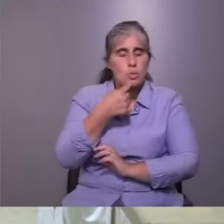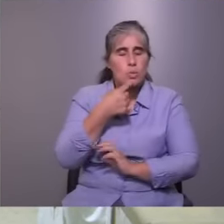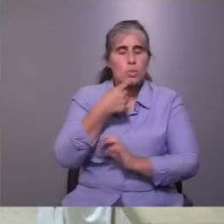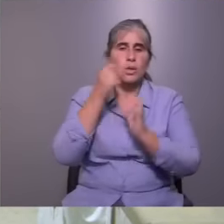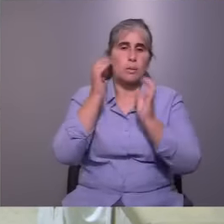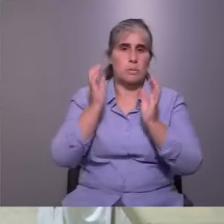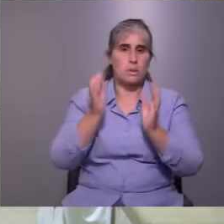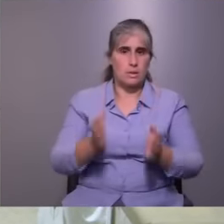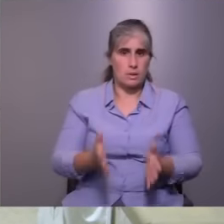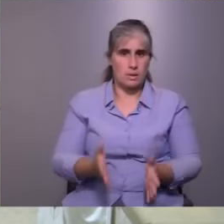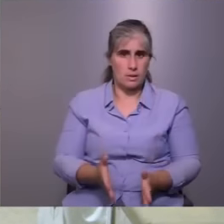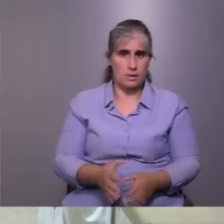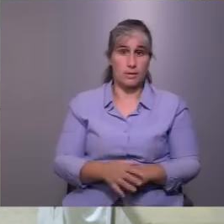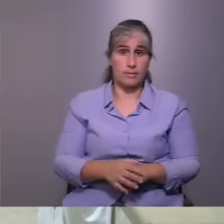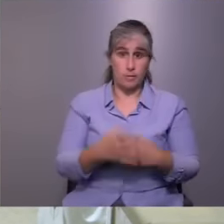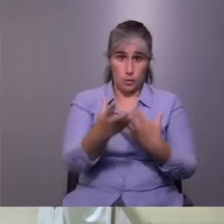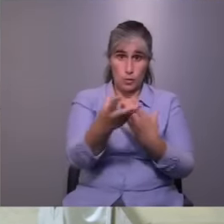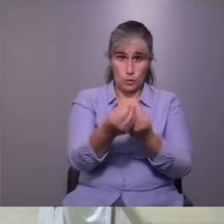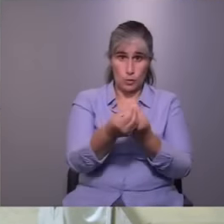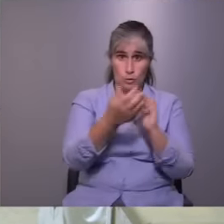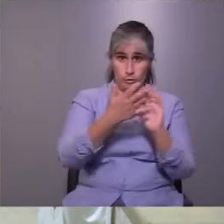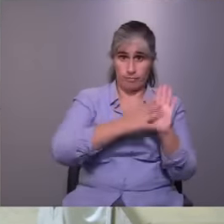Rezai, rezai